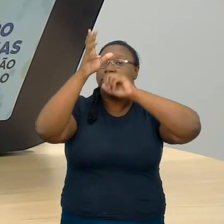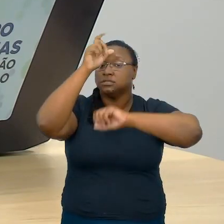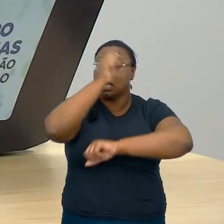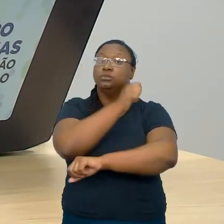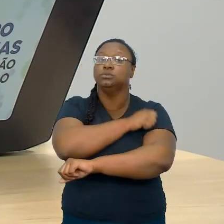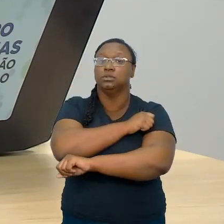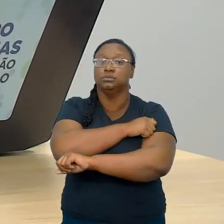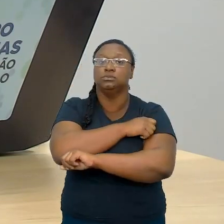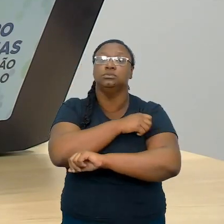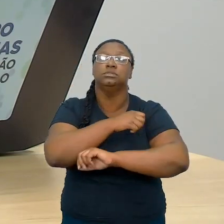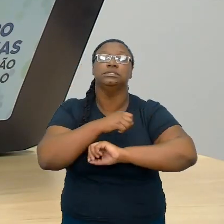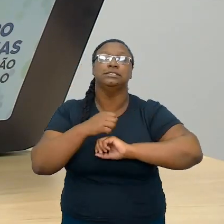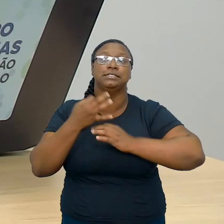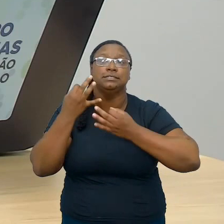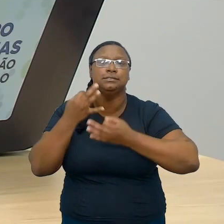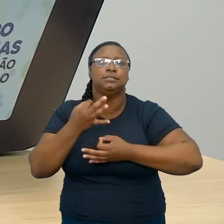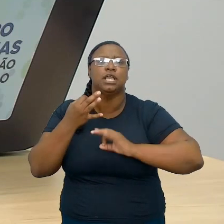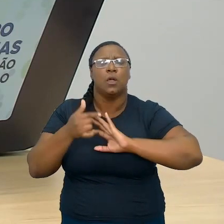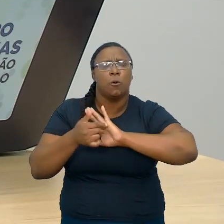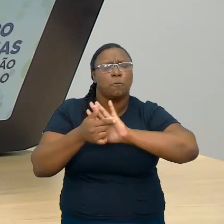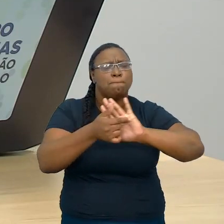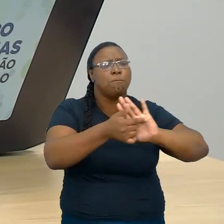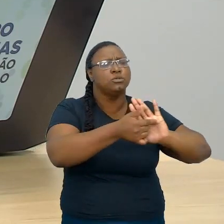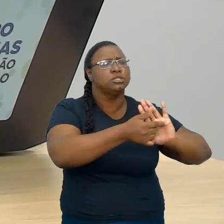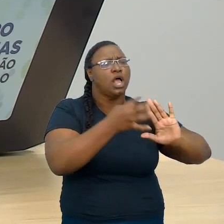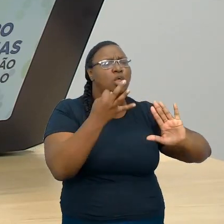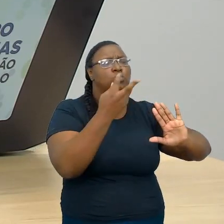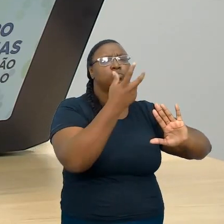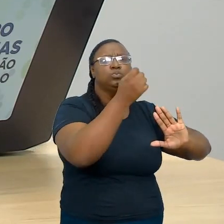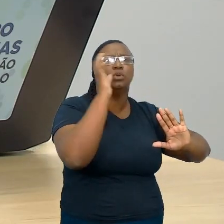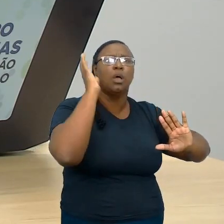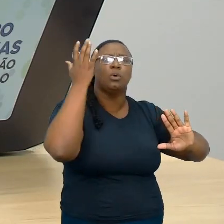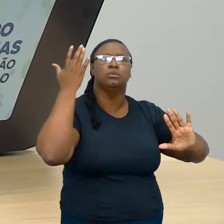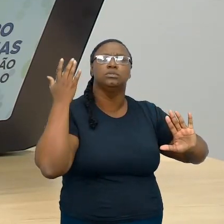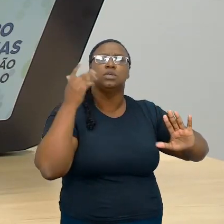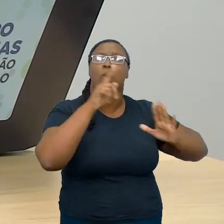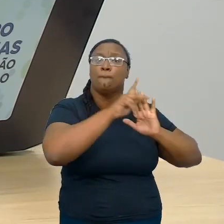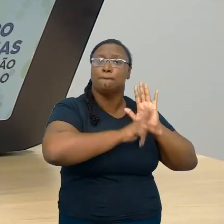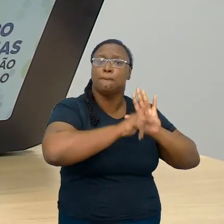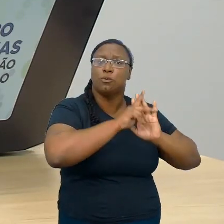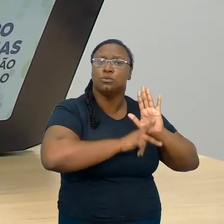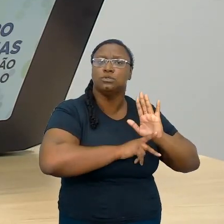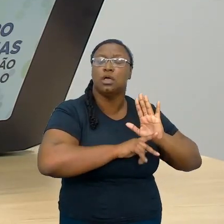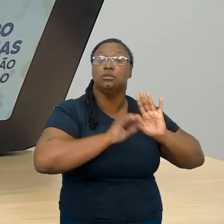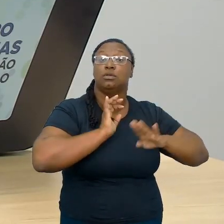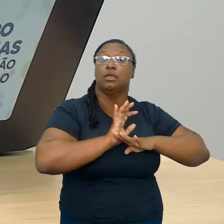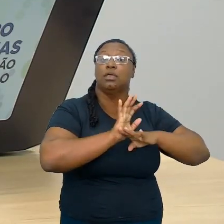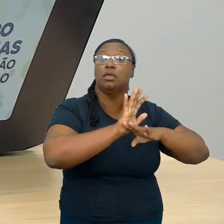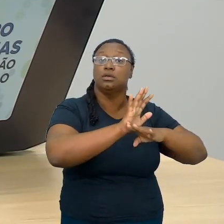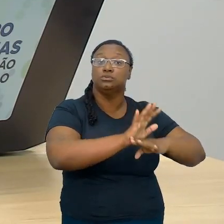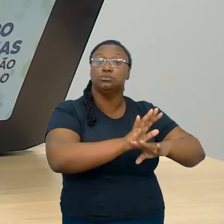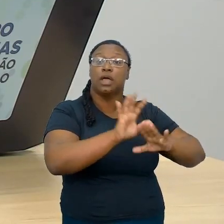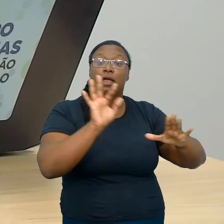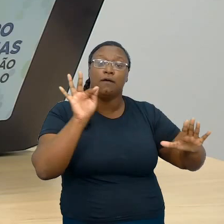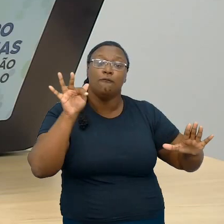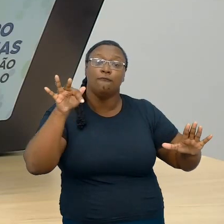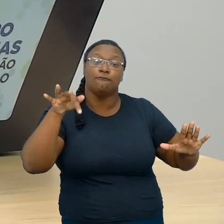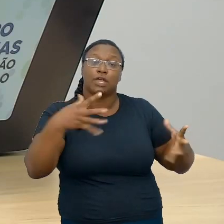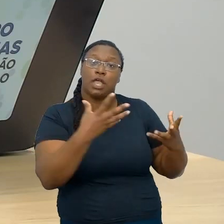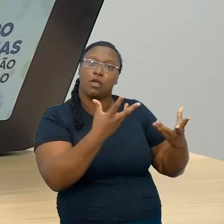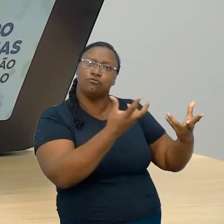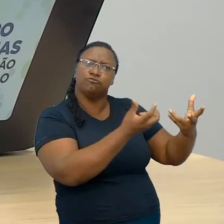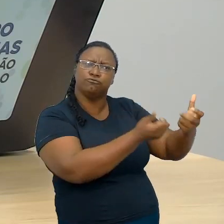de testemunha de tudo que foi feito durante o projeto e auxilia na elaboração do relatório final da nossa pesquisa,